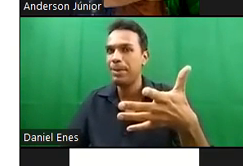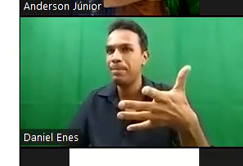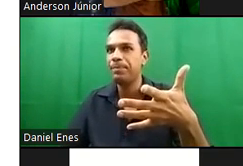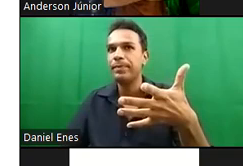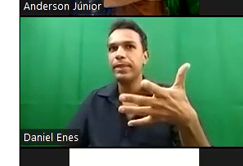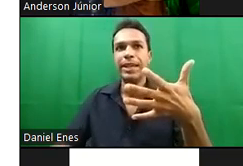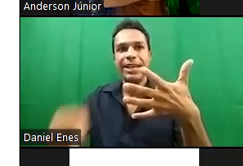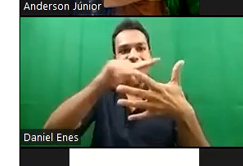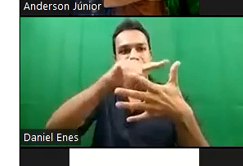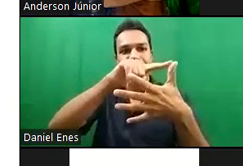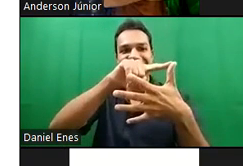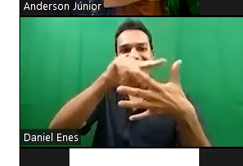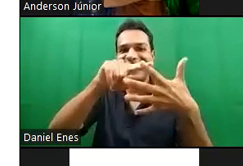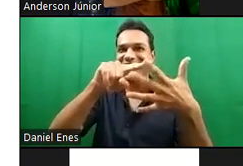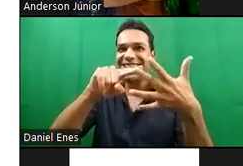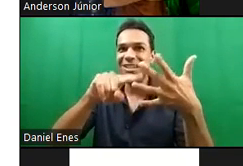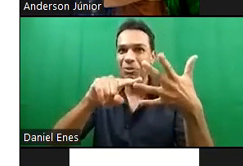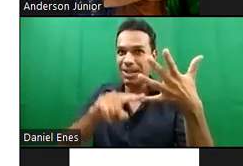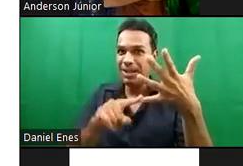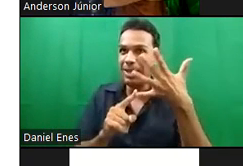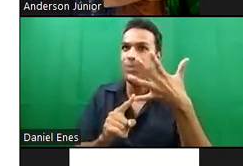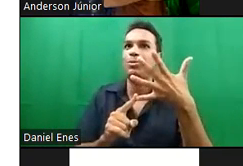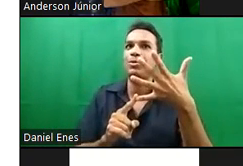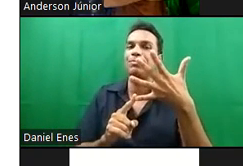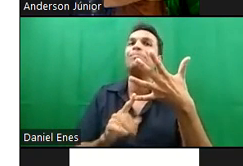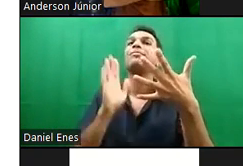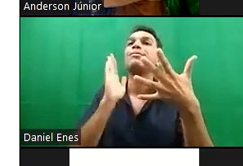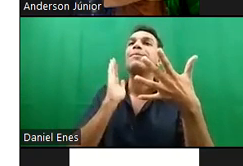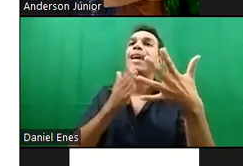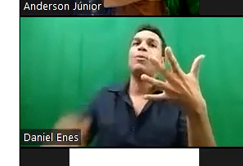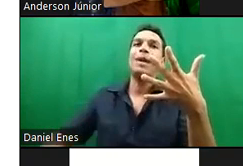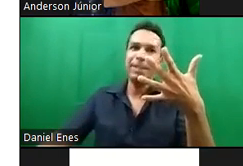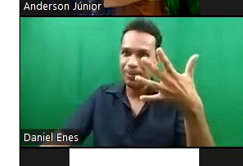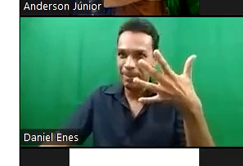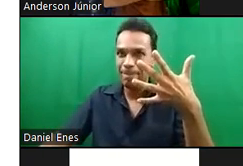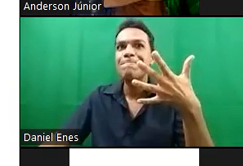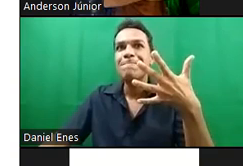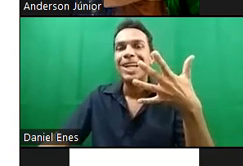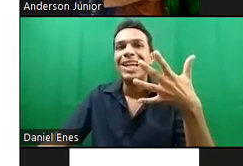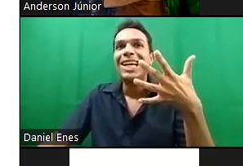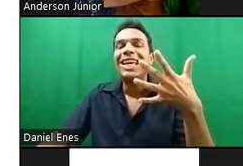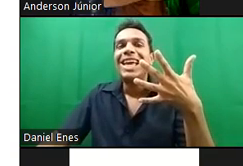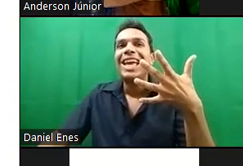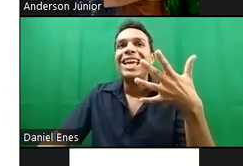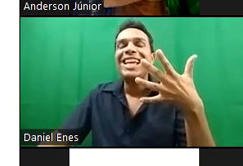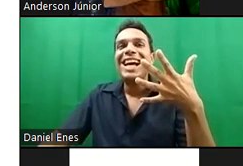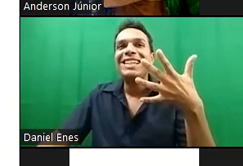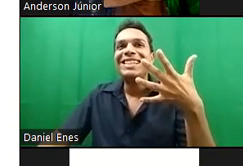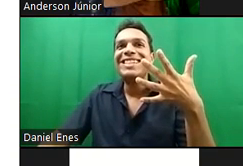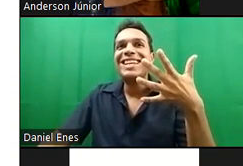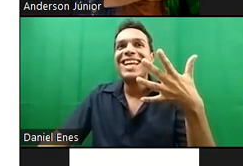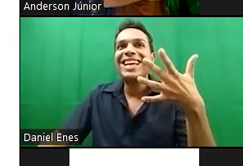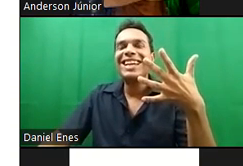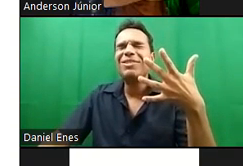pragmática. Se tiver esses 5 elementos, é uma língua. E